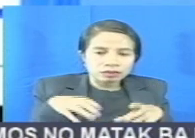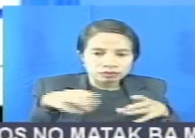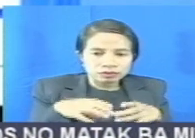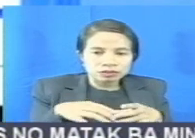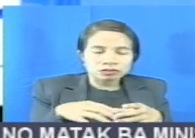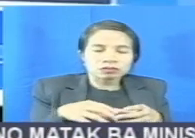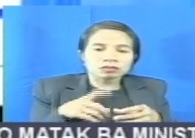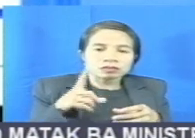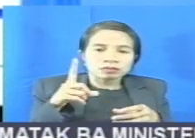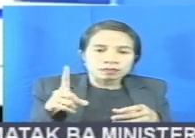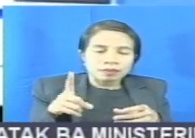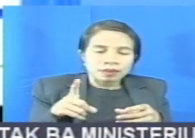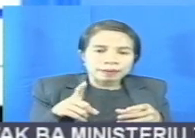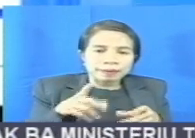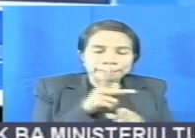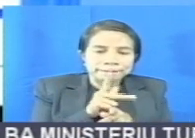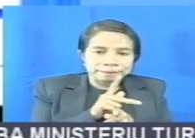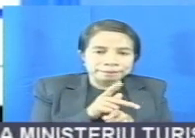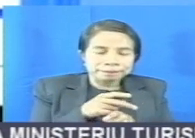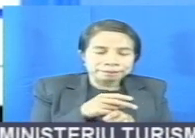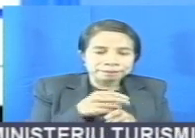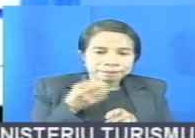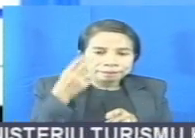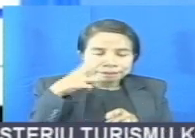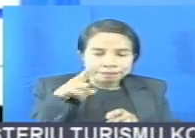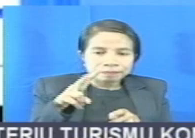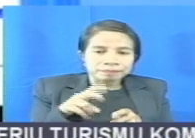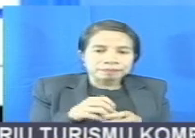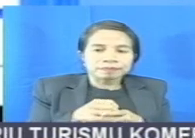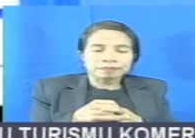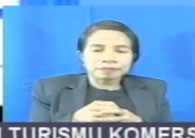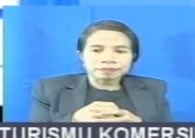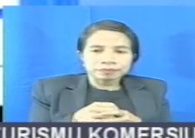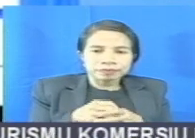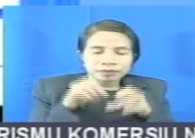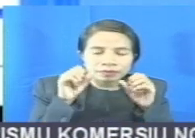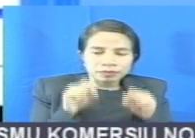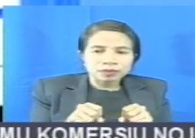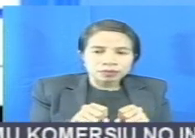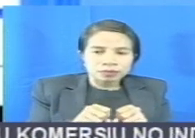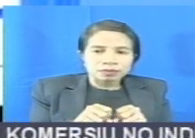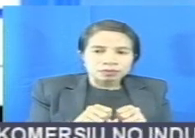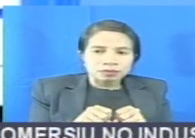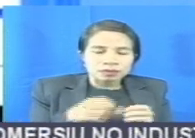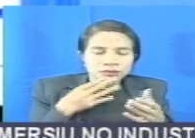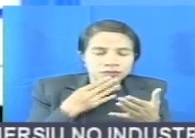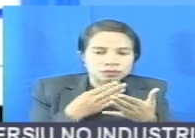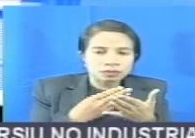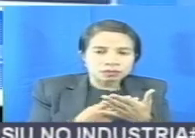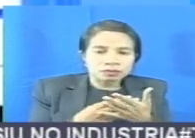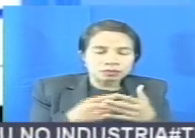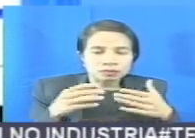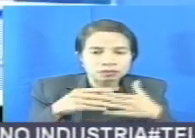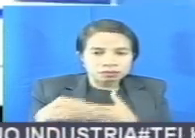sistema integrado e proteção, operação de proteção socorro. Nem para ver a operacionalização, para sair a guião para a